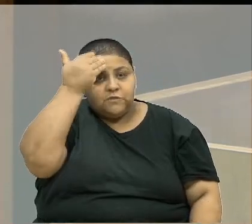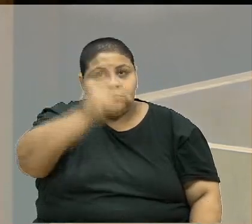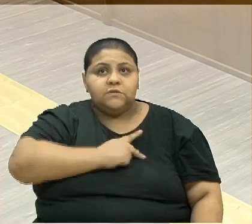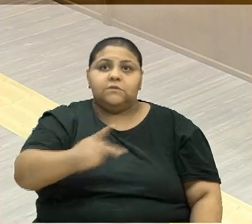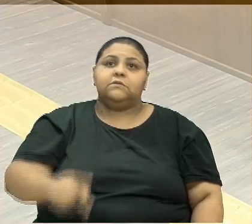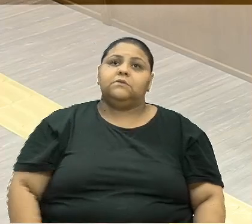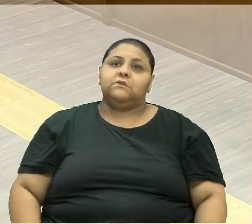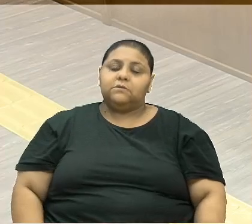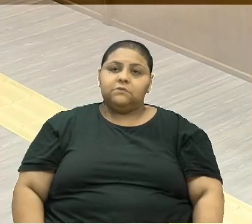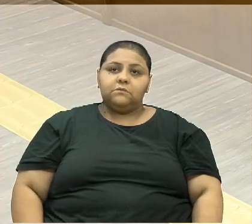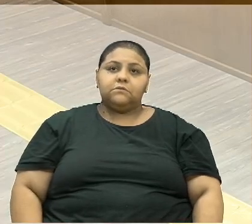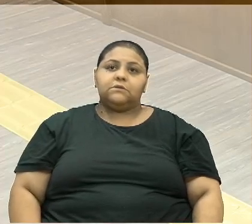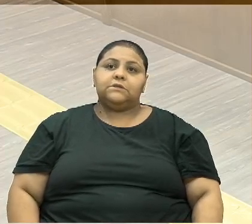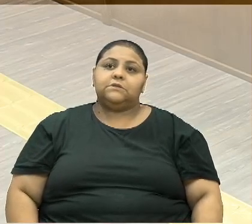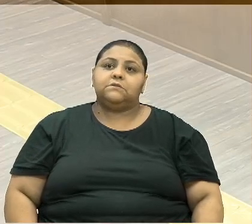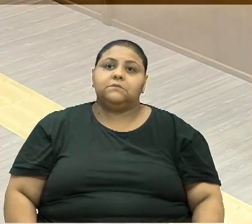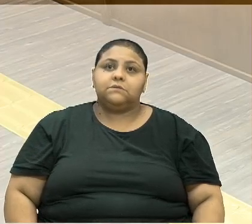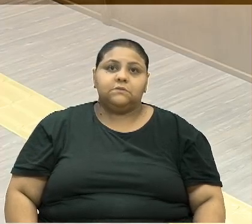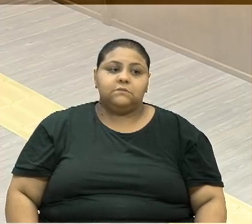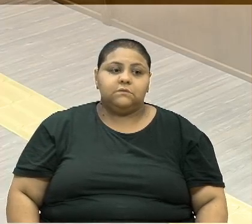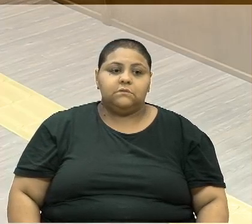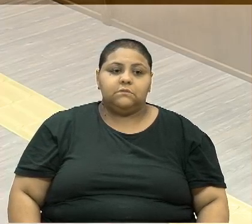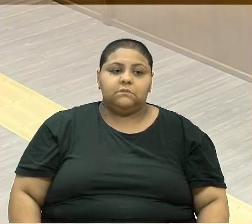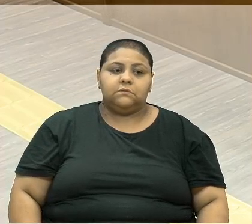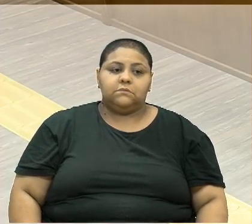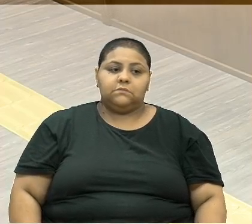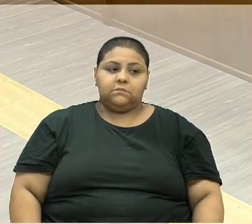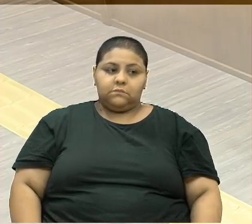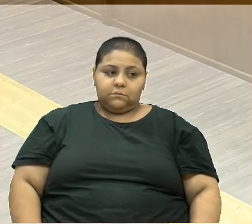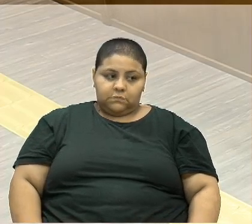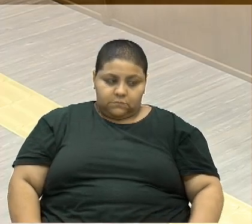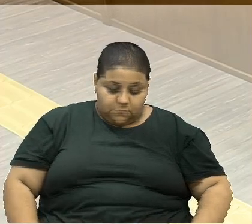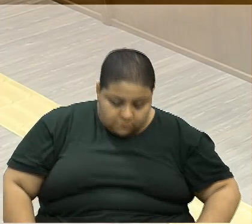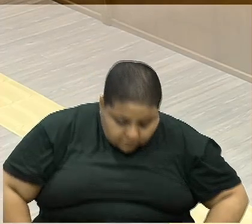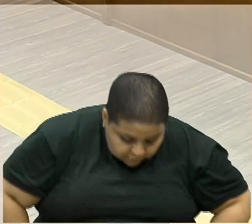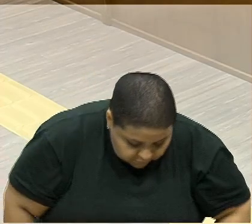presidente. Obrigado. O próximo vereador inscrito.